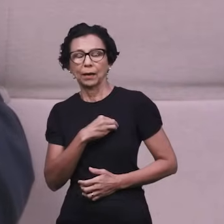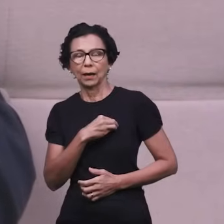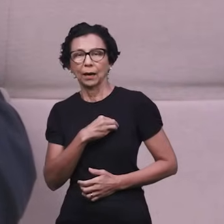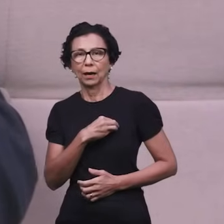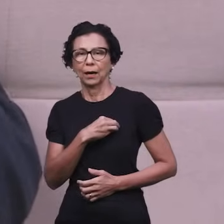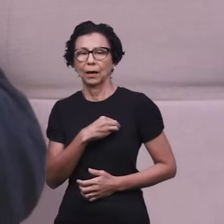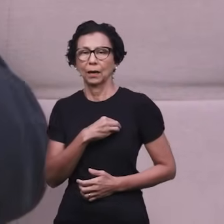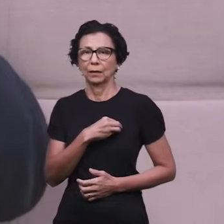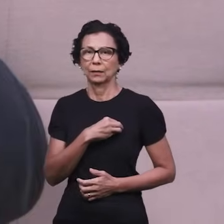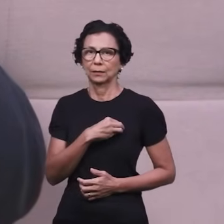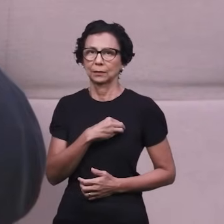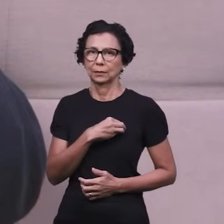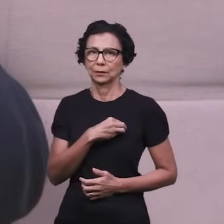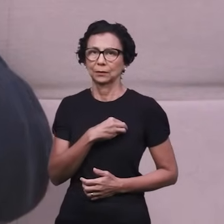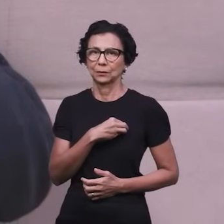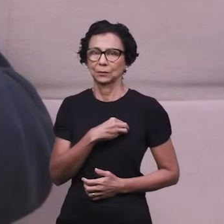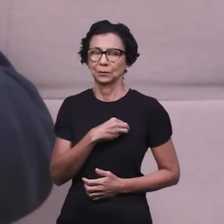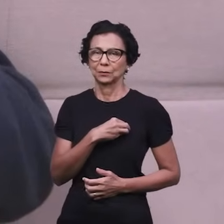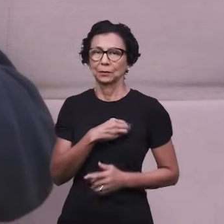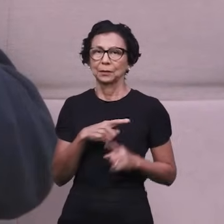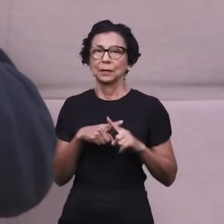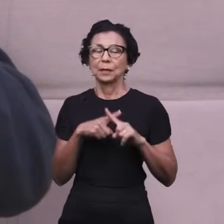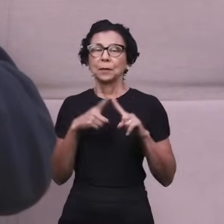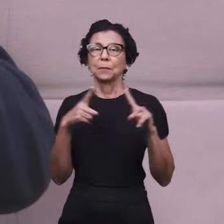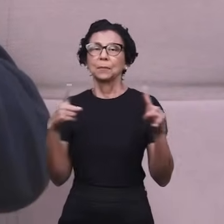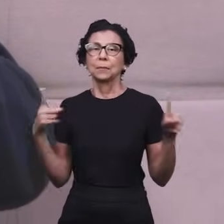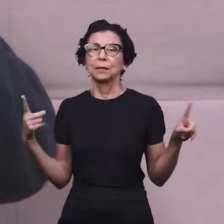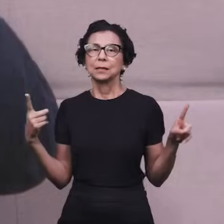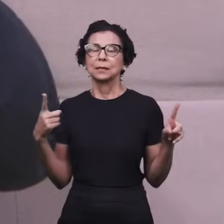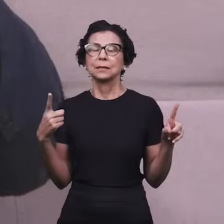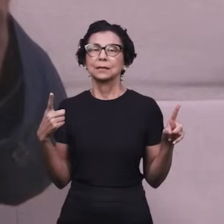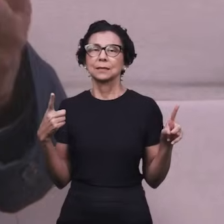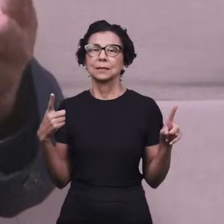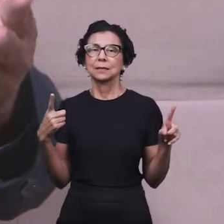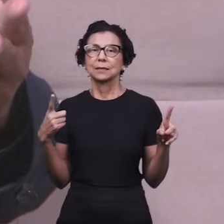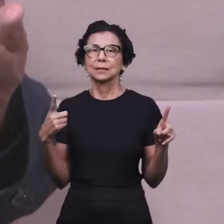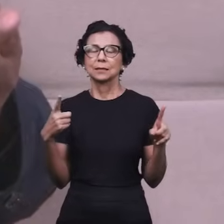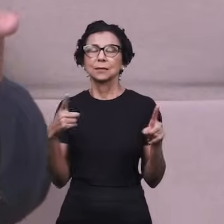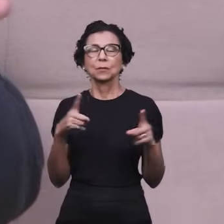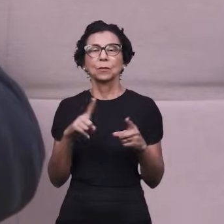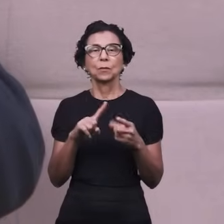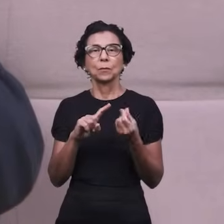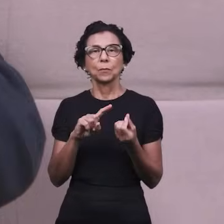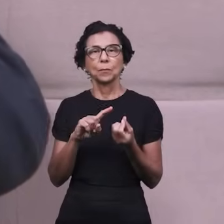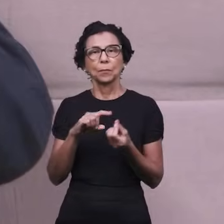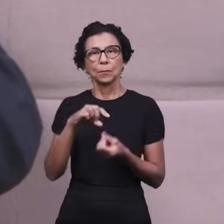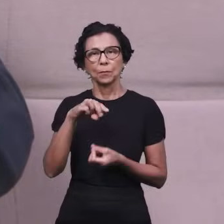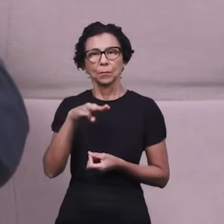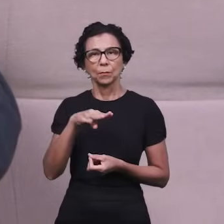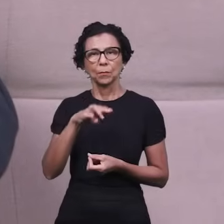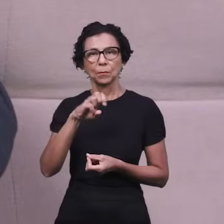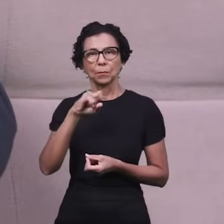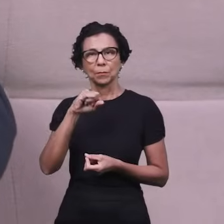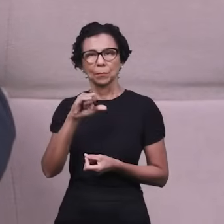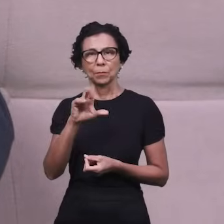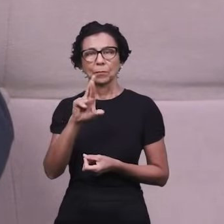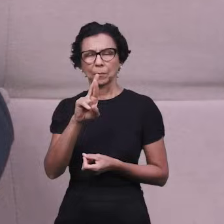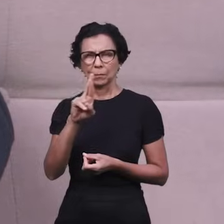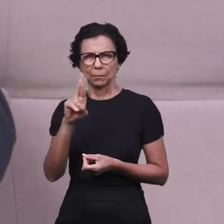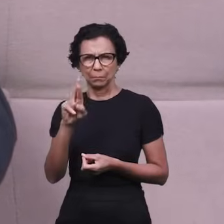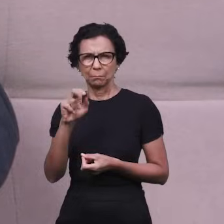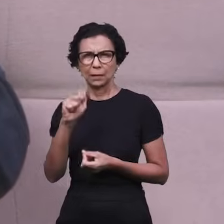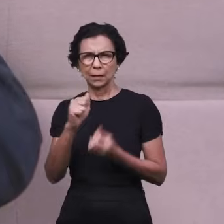Amém. Mas diz a palavra que ela é perfumada de mirra. Porque a mirra na Bíblia é